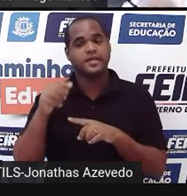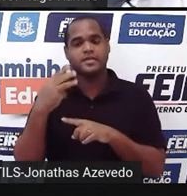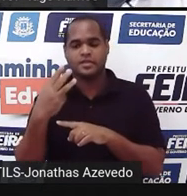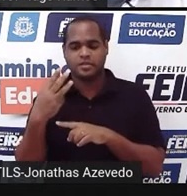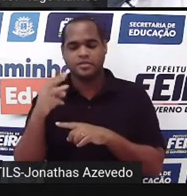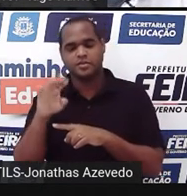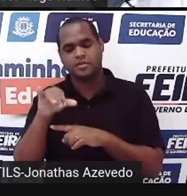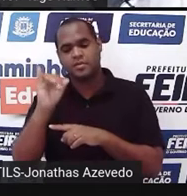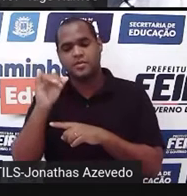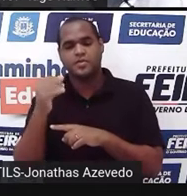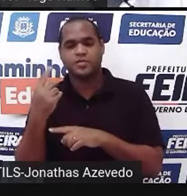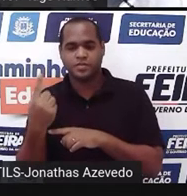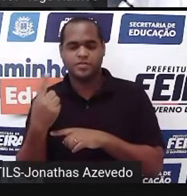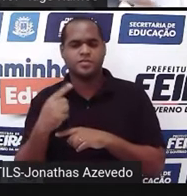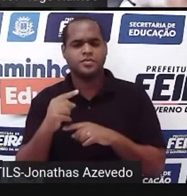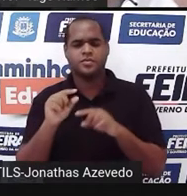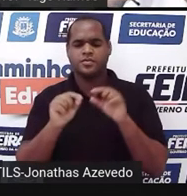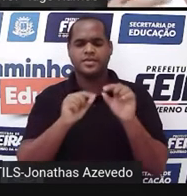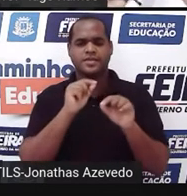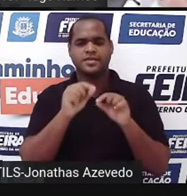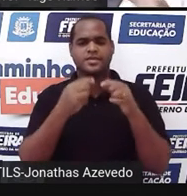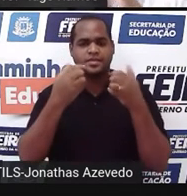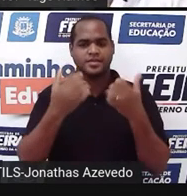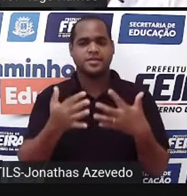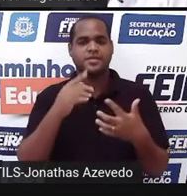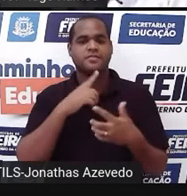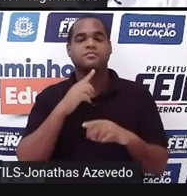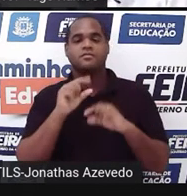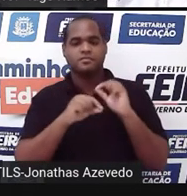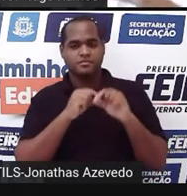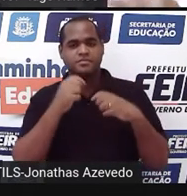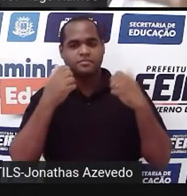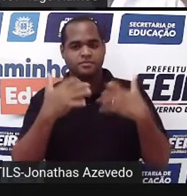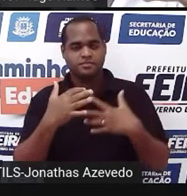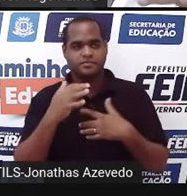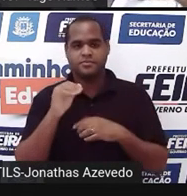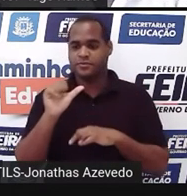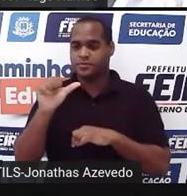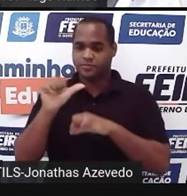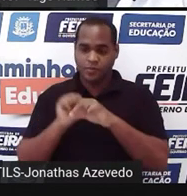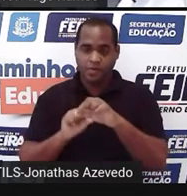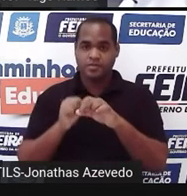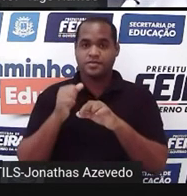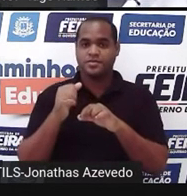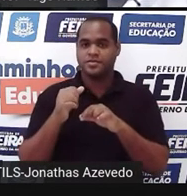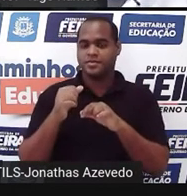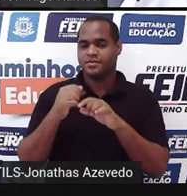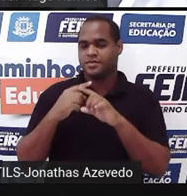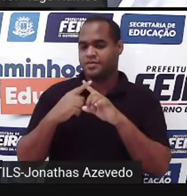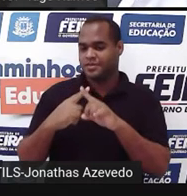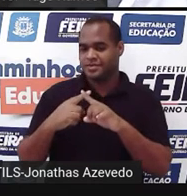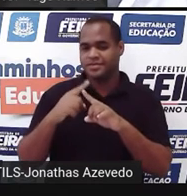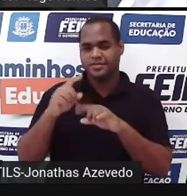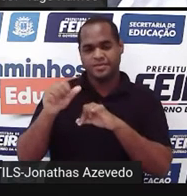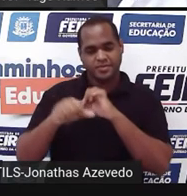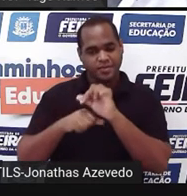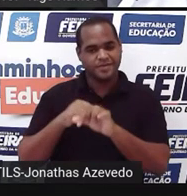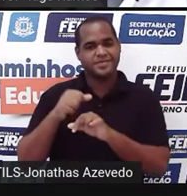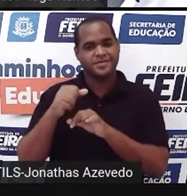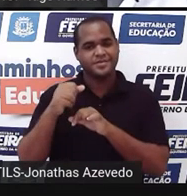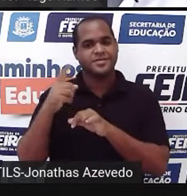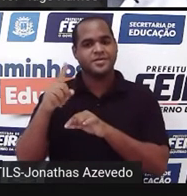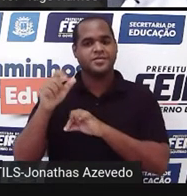o que a gente faz com isso a gente vai em cada a equação troca X por 3 e